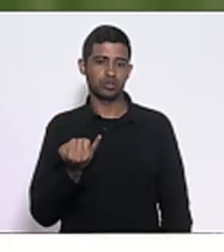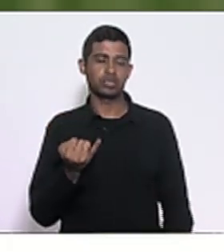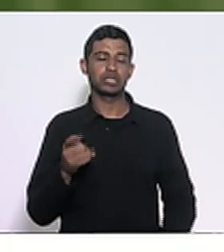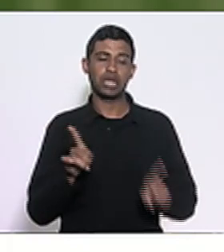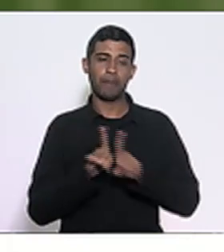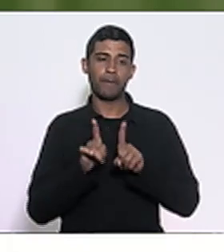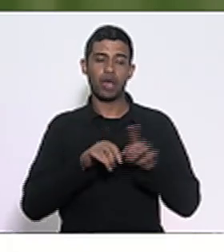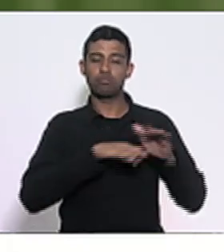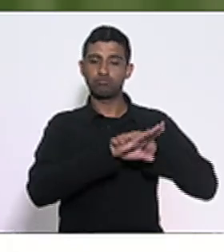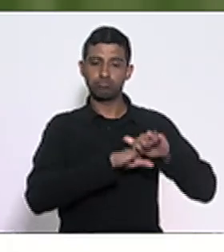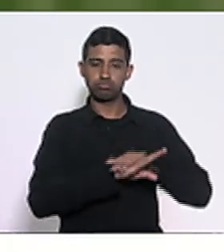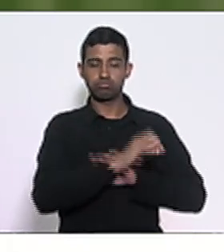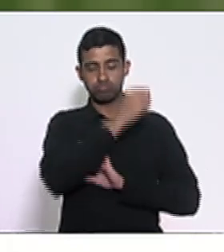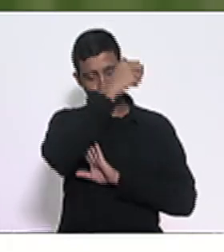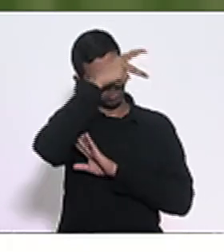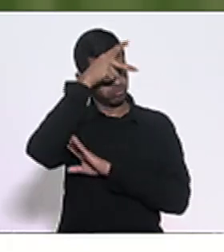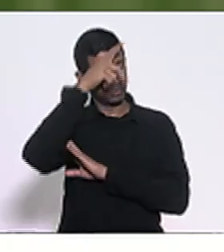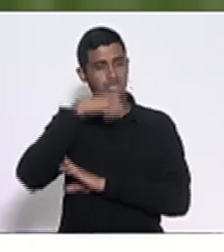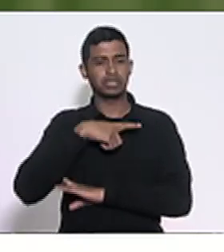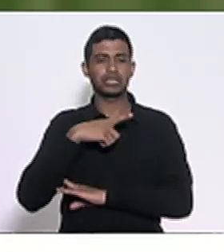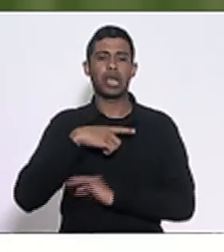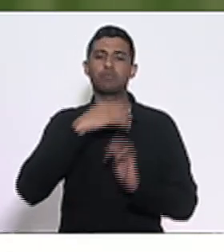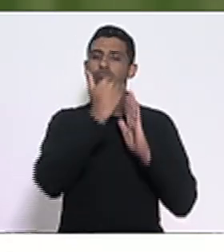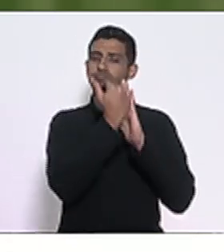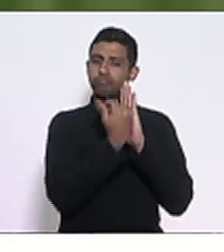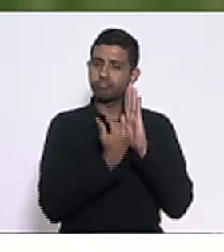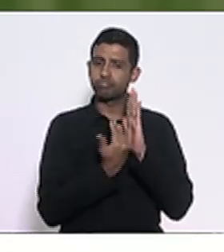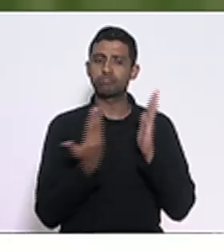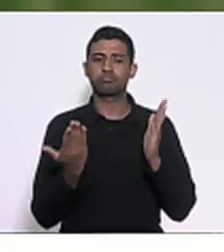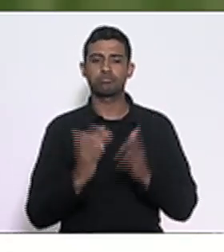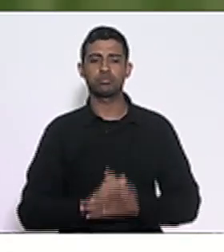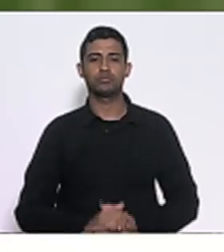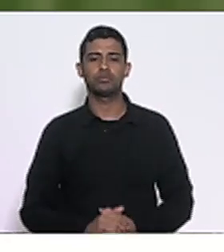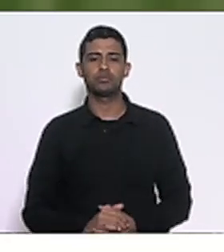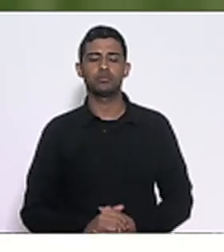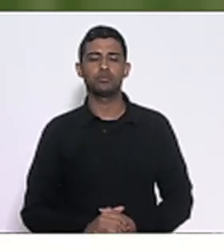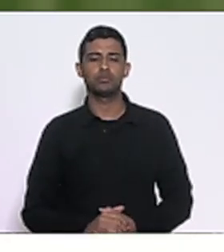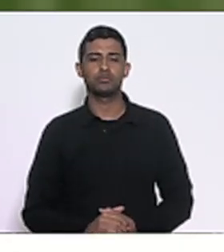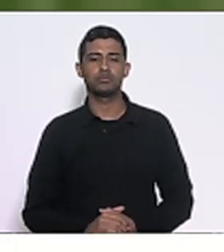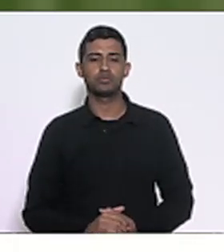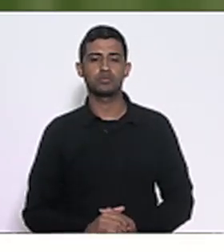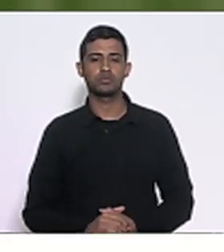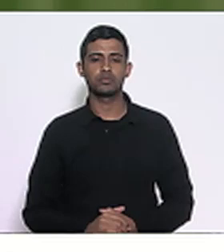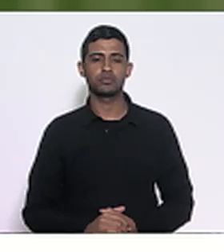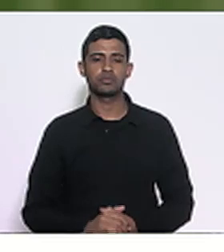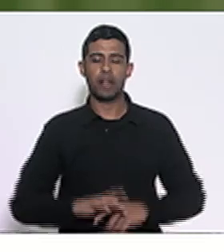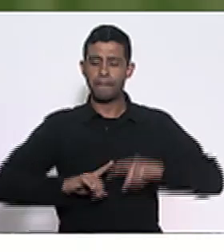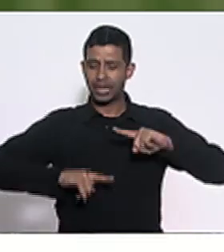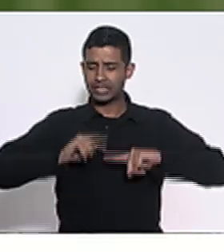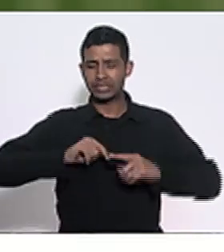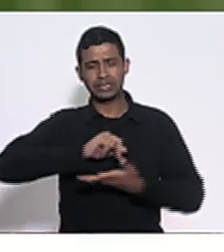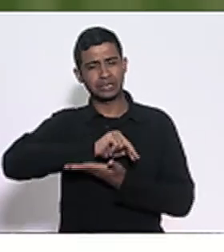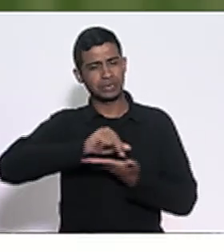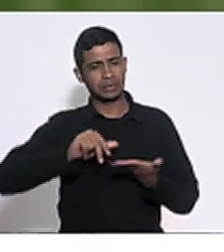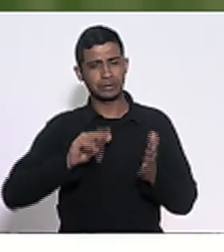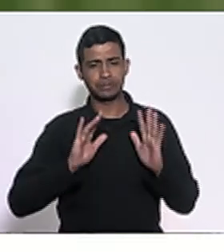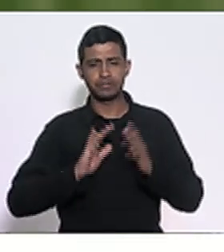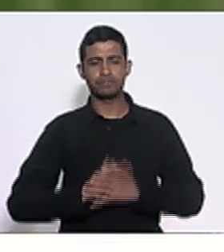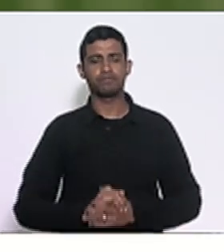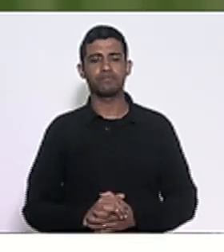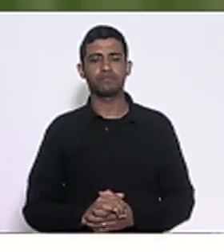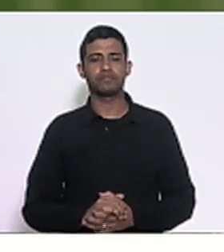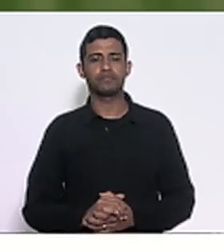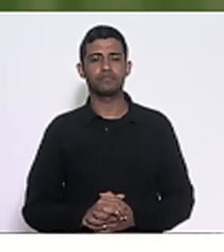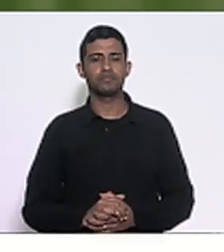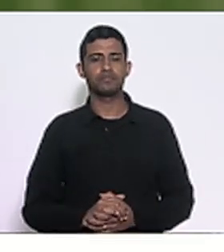público, entendeu? De agendamento, enfim, de recebimento de material e documentação. Então, assim,